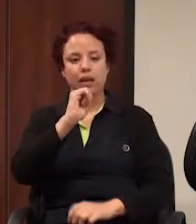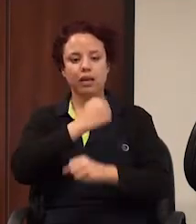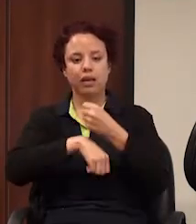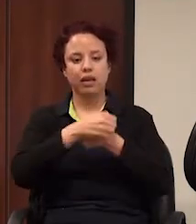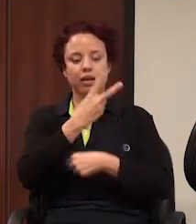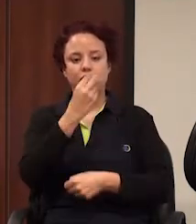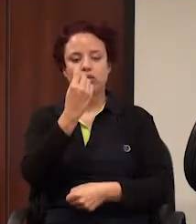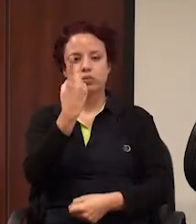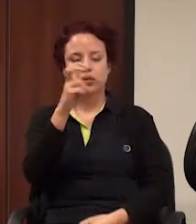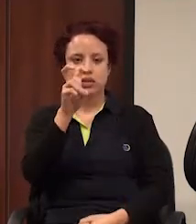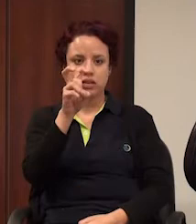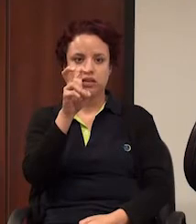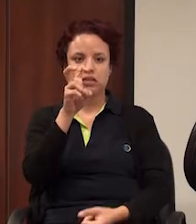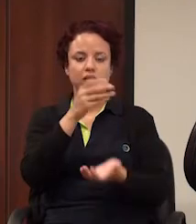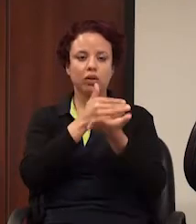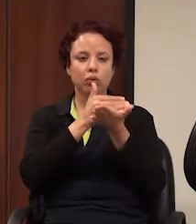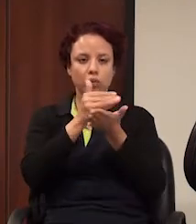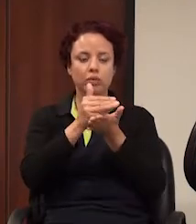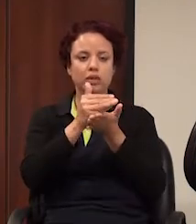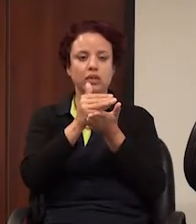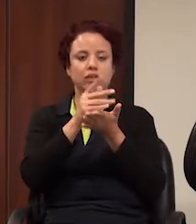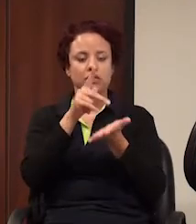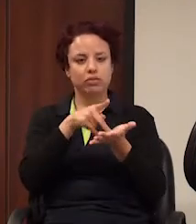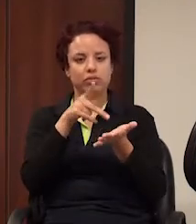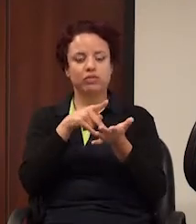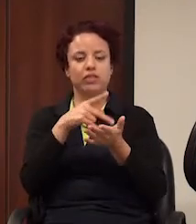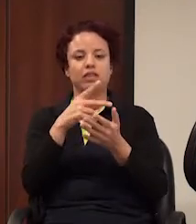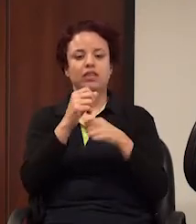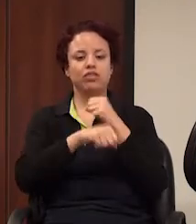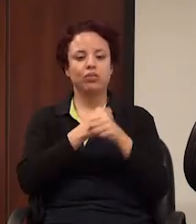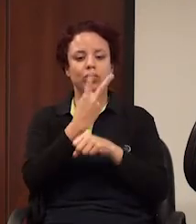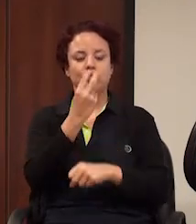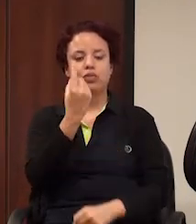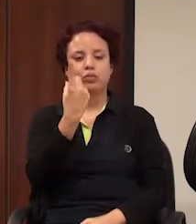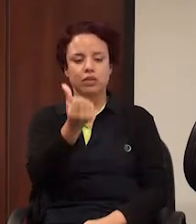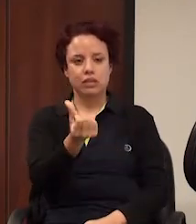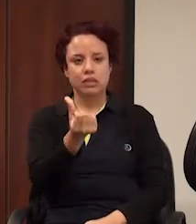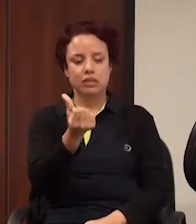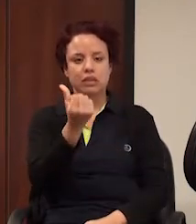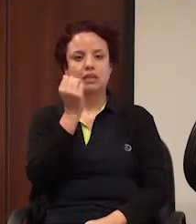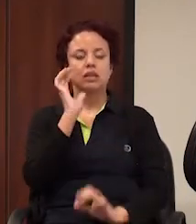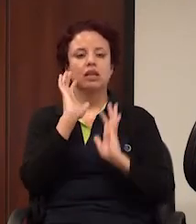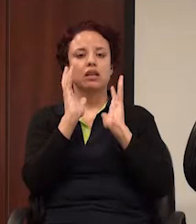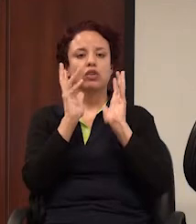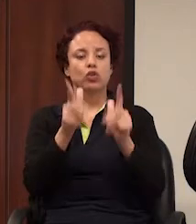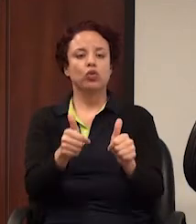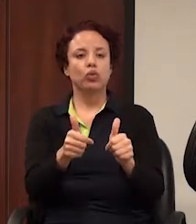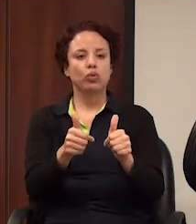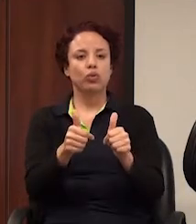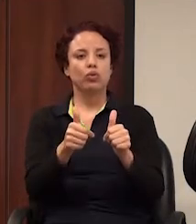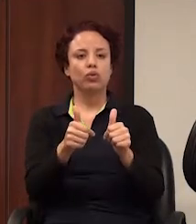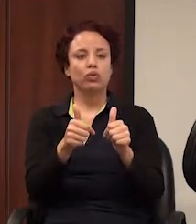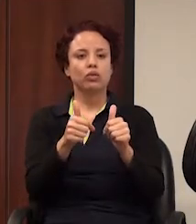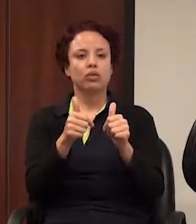vigência principalmente aí a partir do ano de 2016, né, em que toda aquela